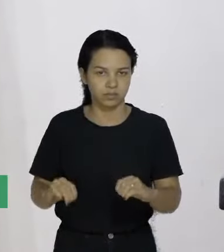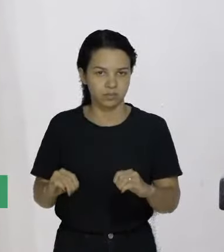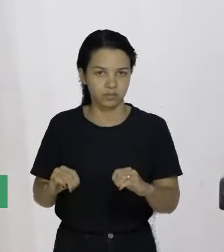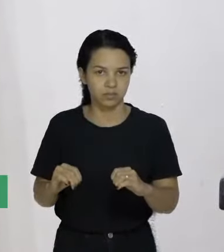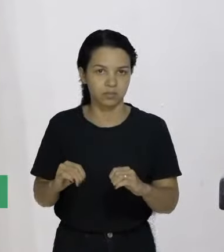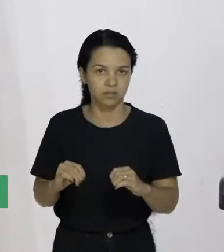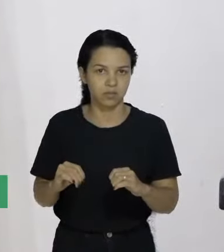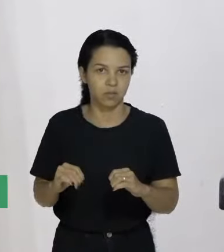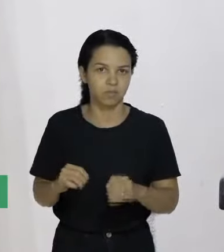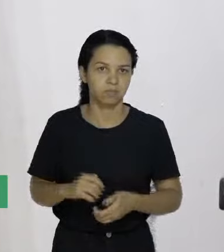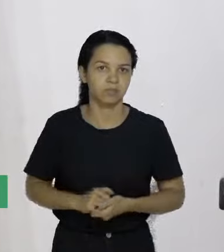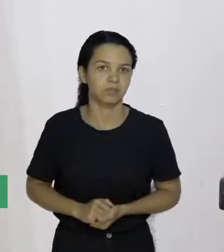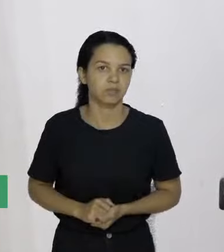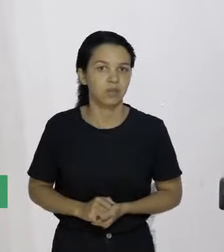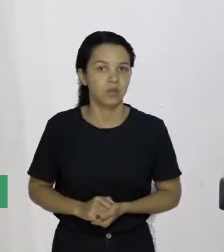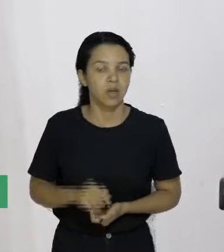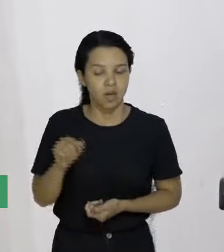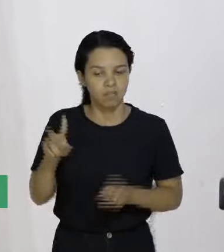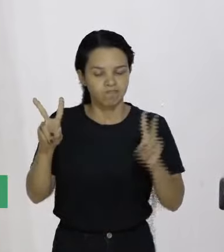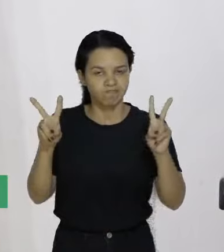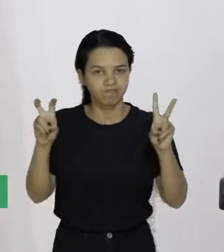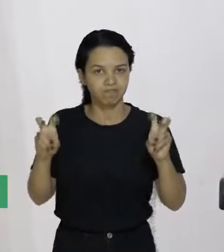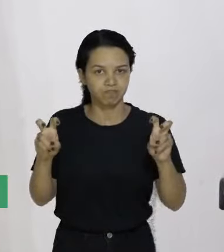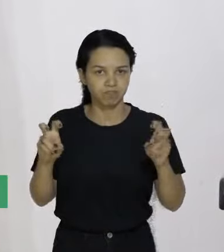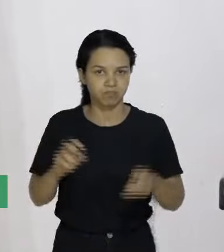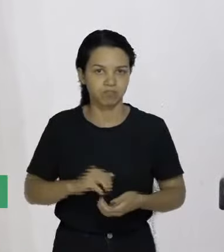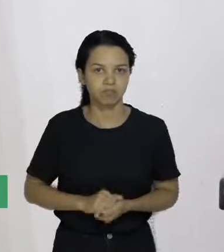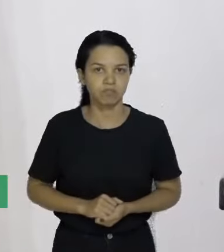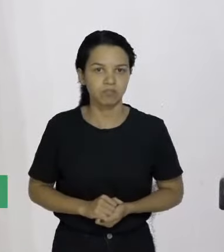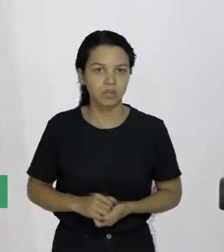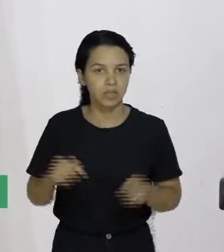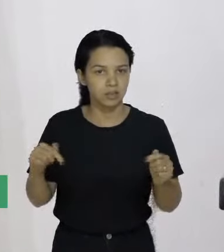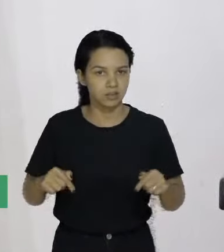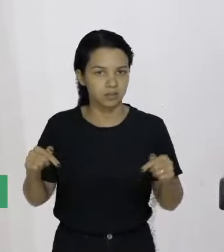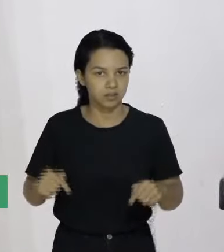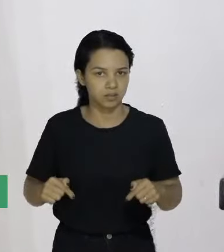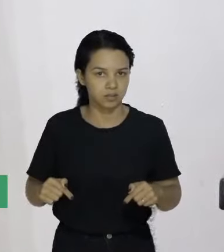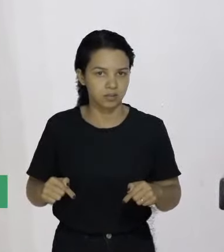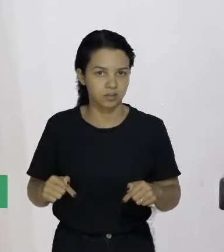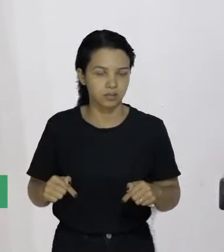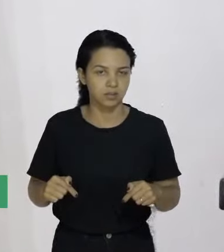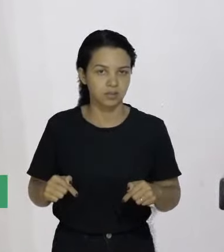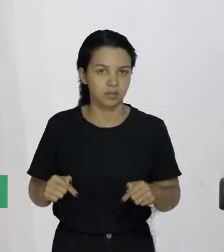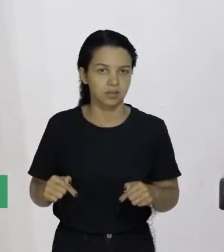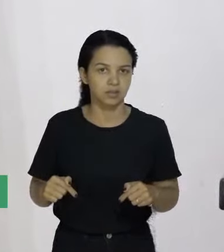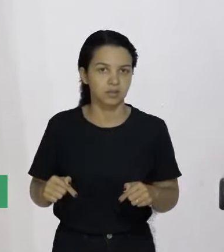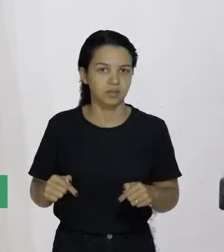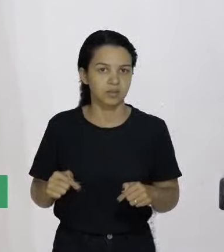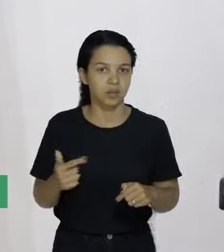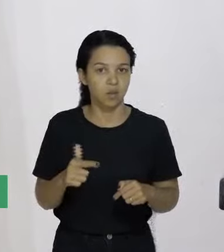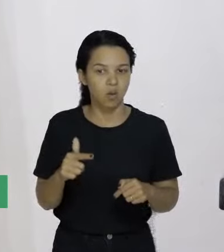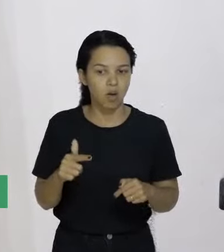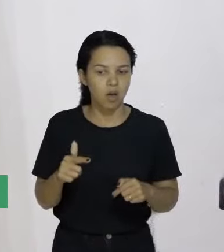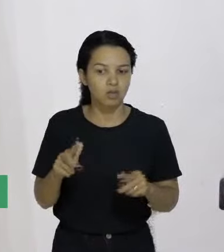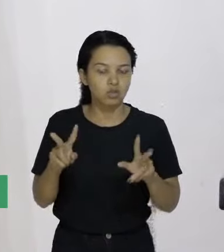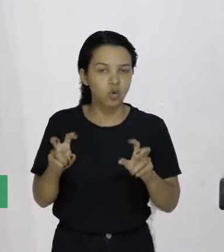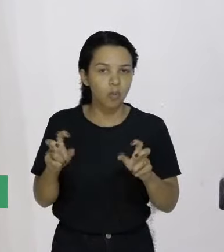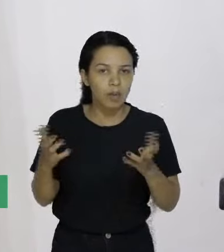com relação a esse assunto aqui não se trata de incluir